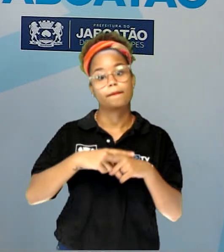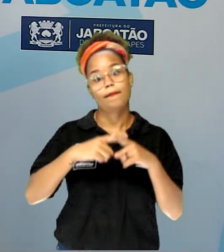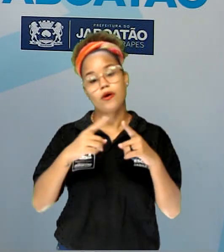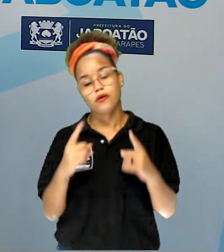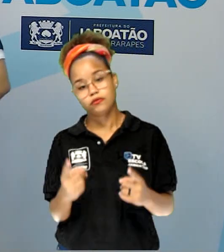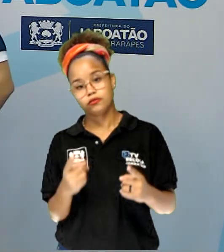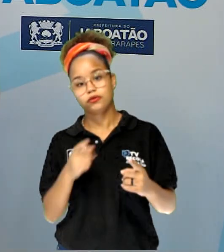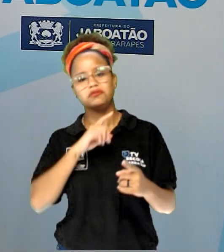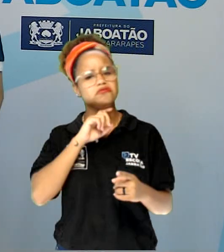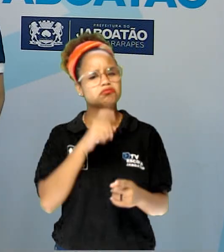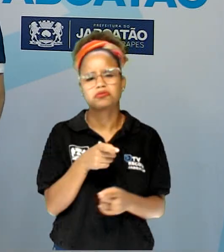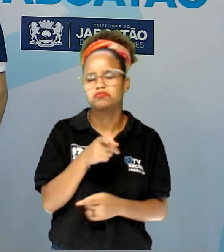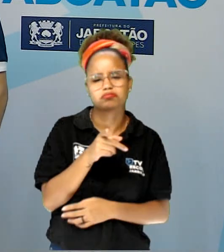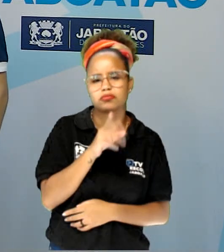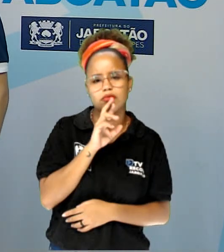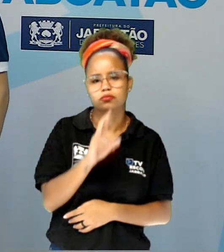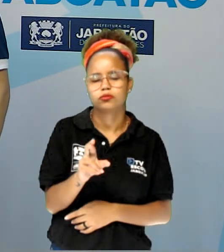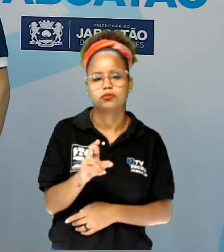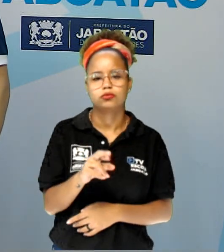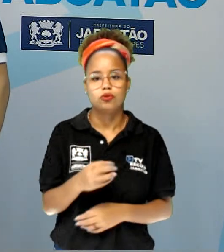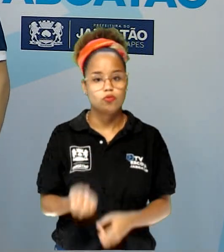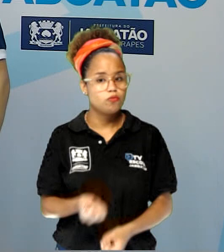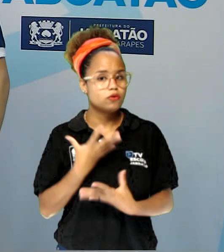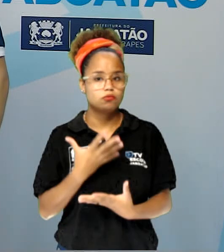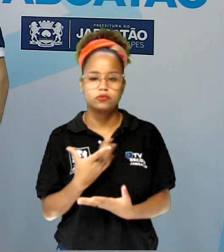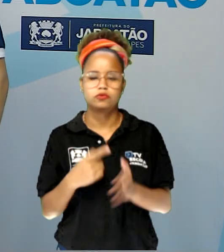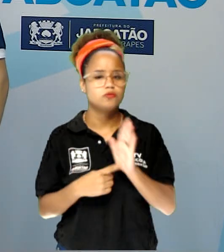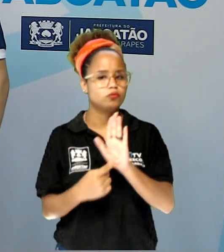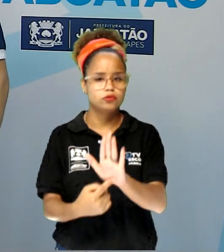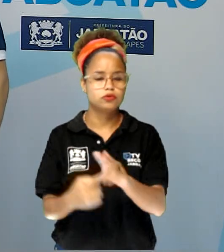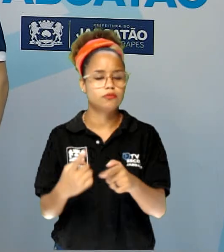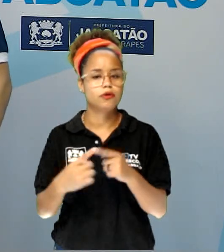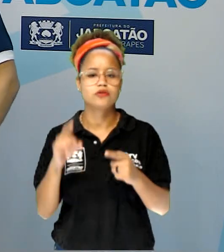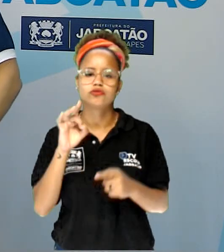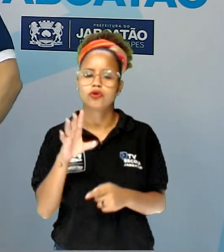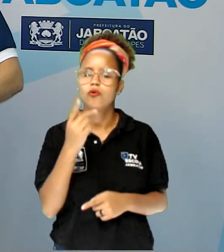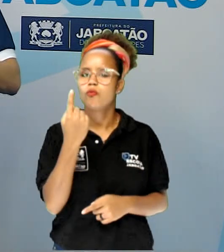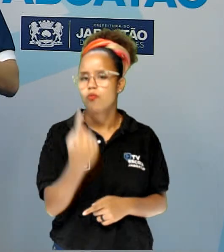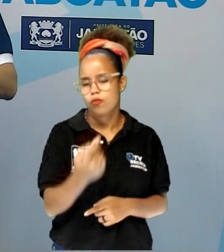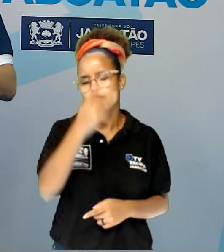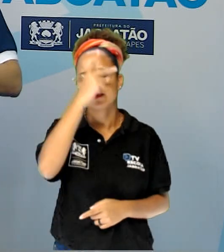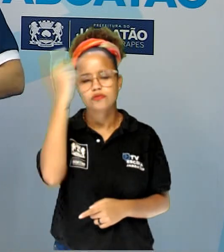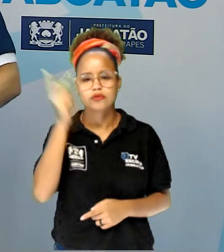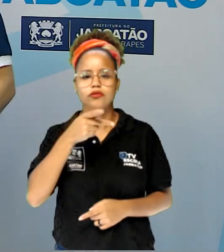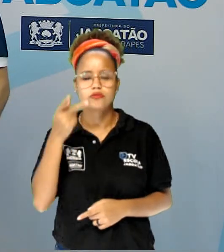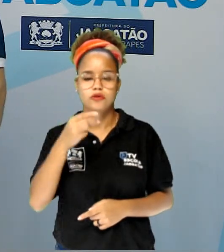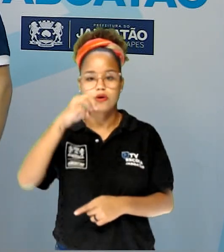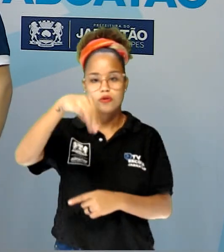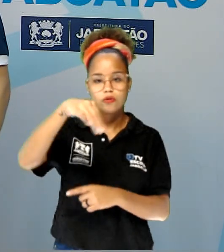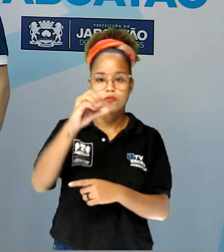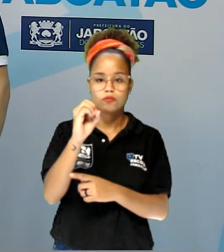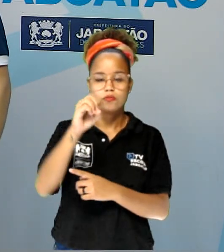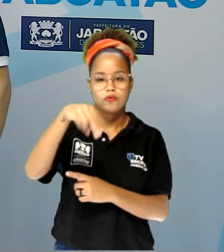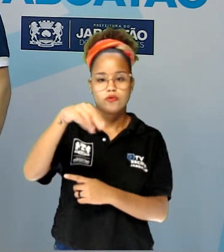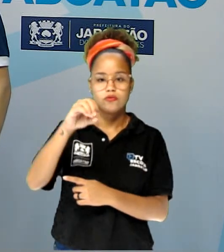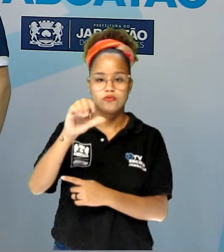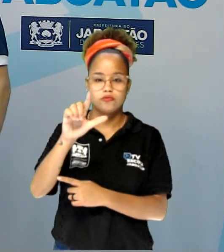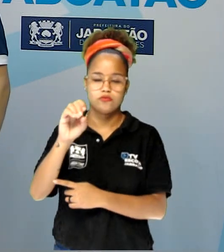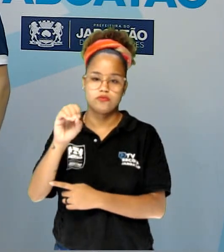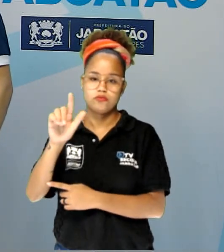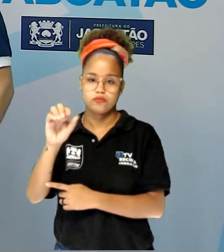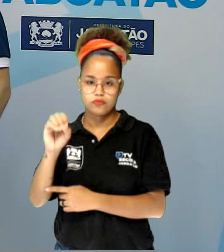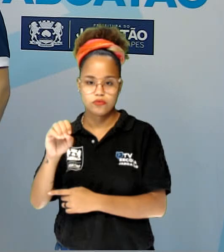poema. Então a gente consegue perceber que aqui é a fala de uma única pessoa, ou seja, é o monólogo e não um